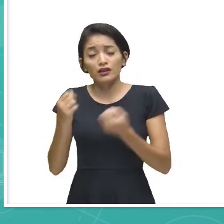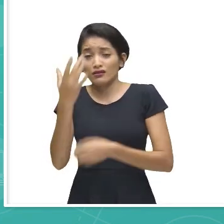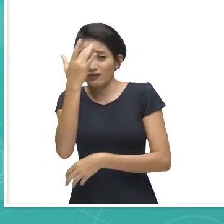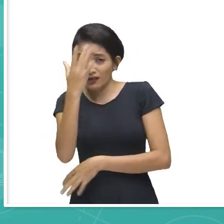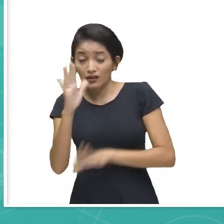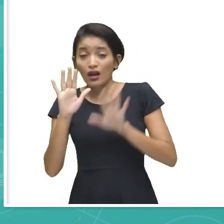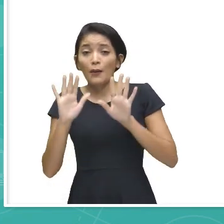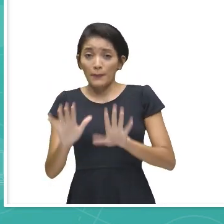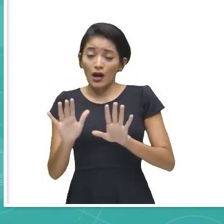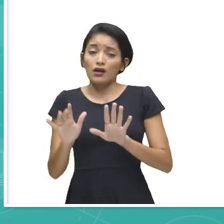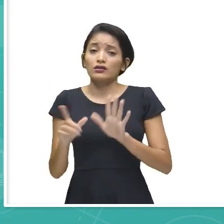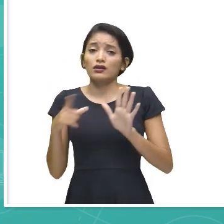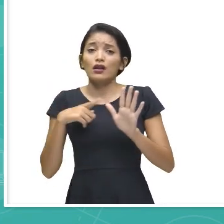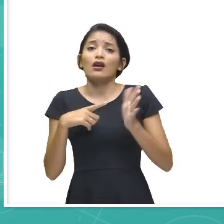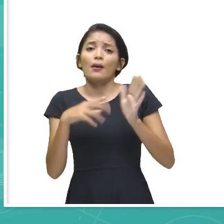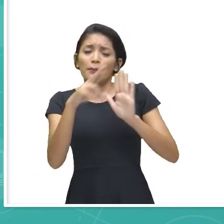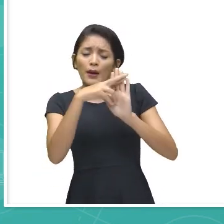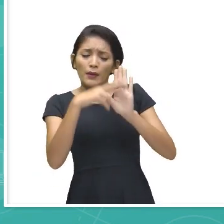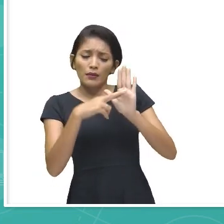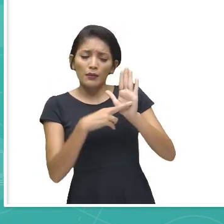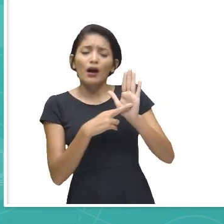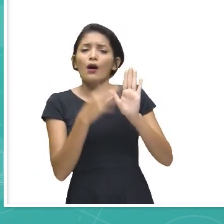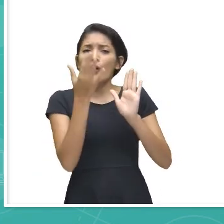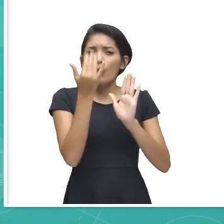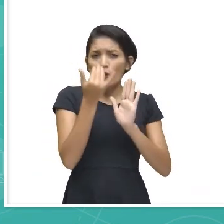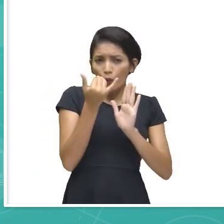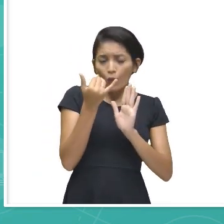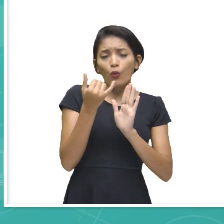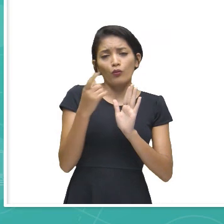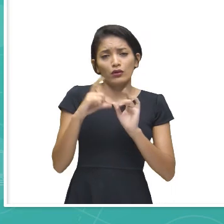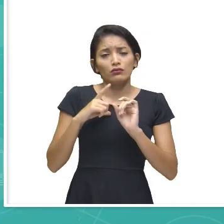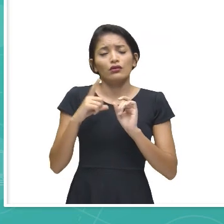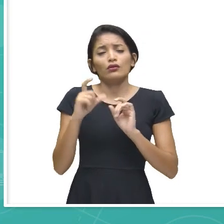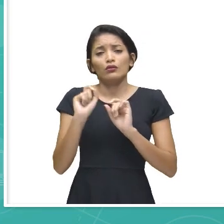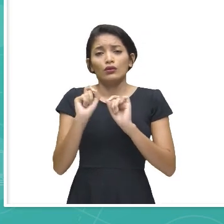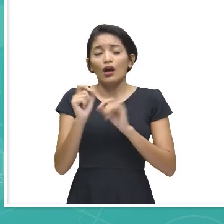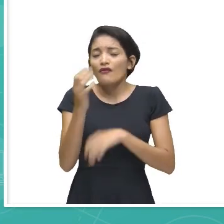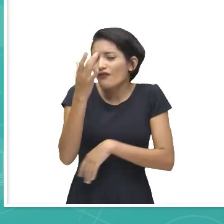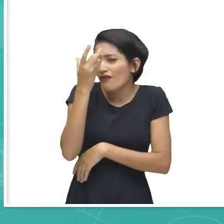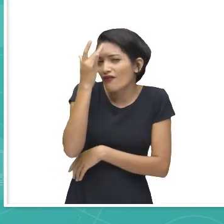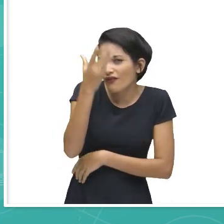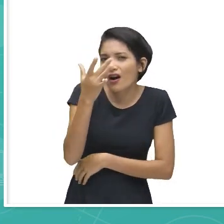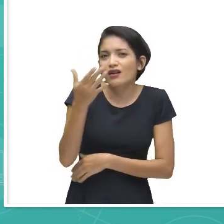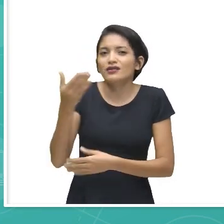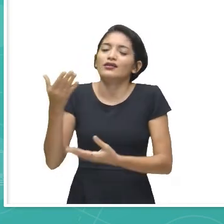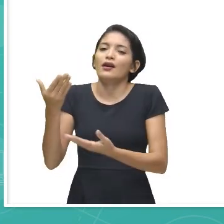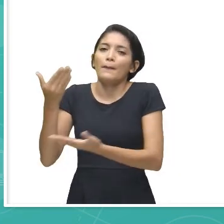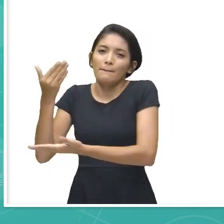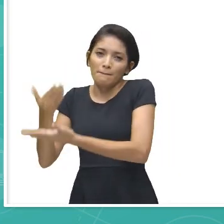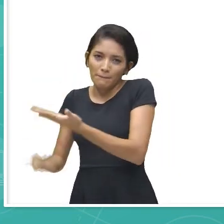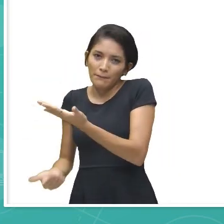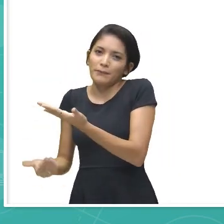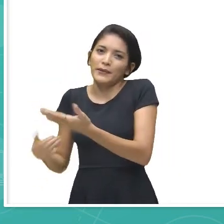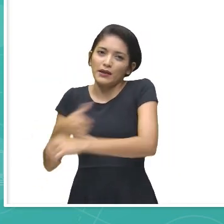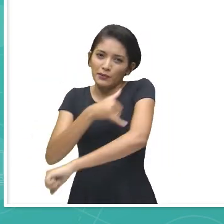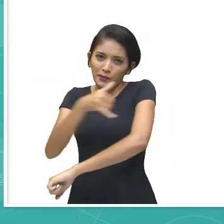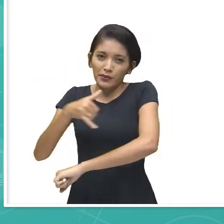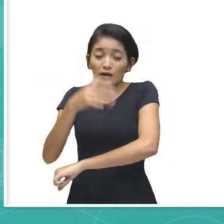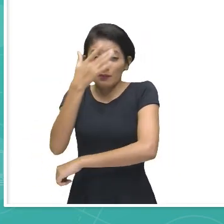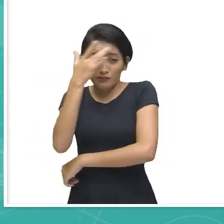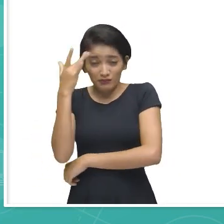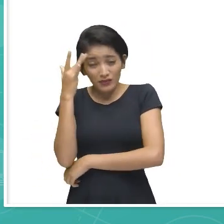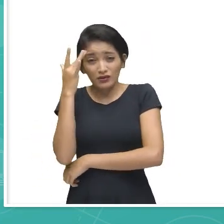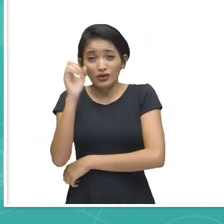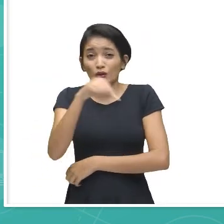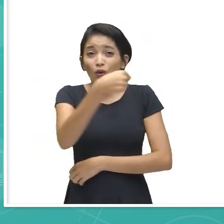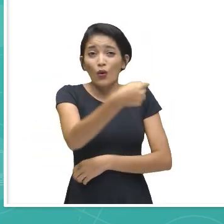isso, seguindo uma alimentação apropriada, dispõe de mais facilidade para perder gordura do que indivíduos que possuem